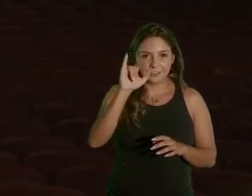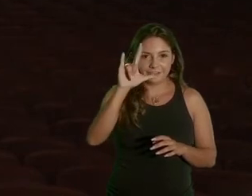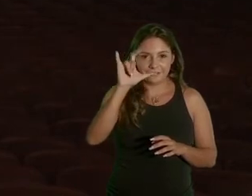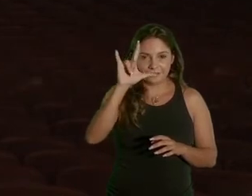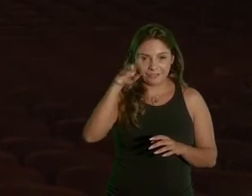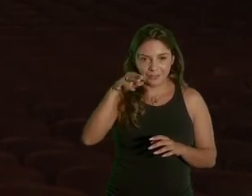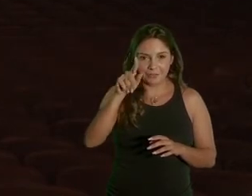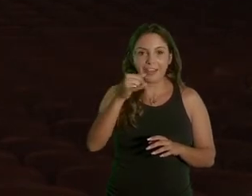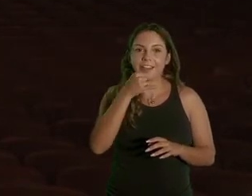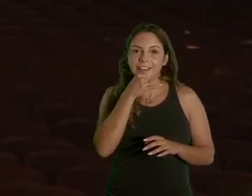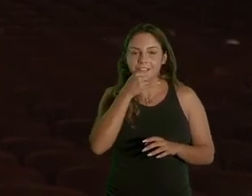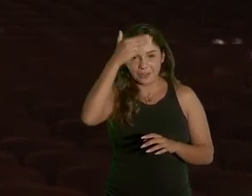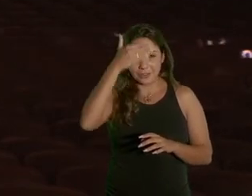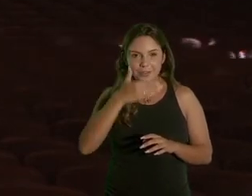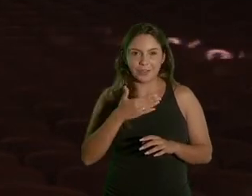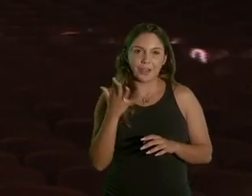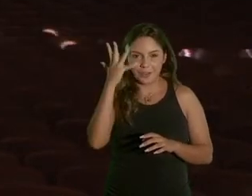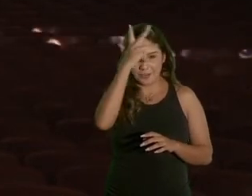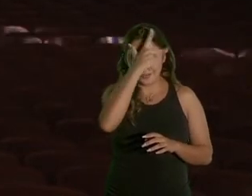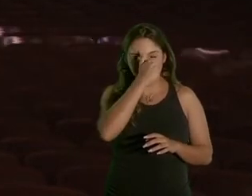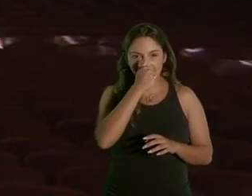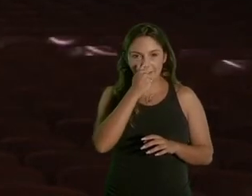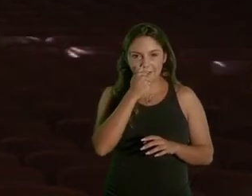um exemplo e a prova do quão belo é se